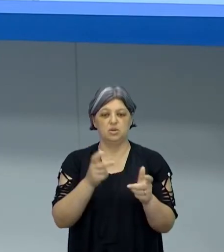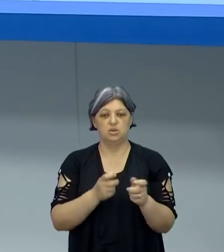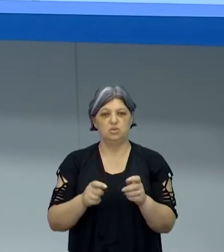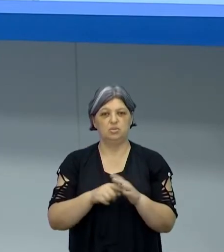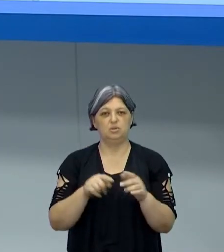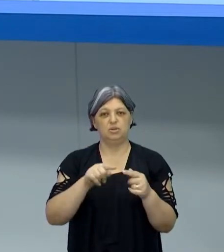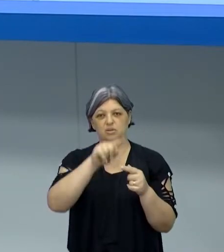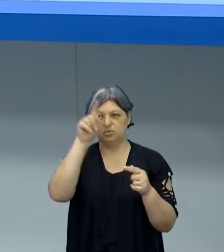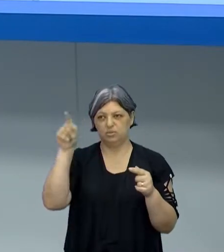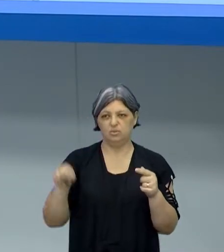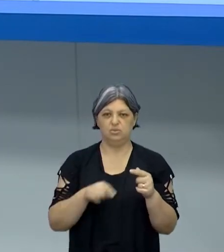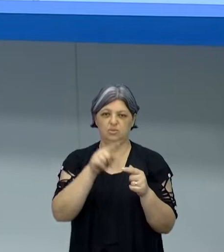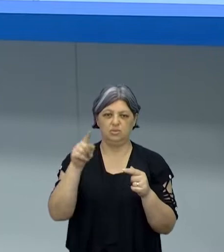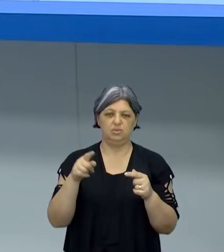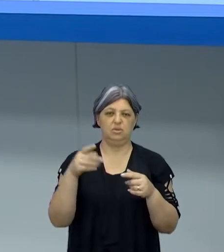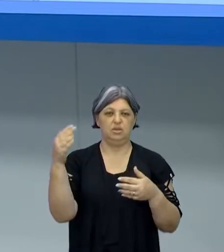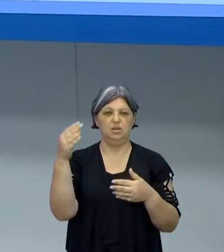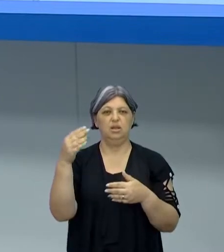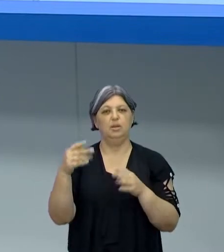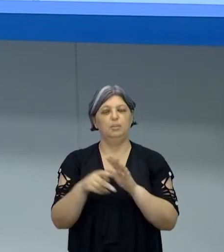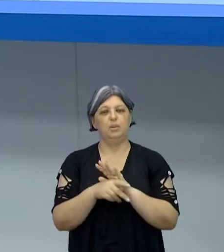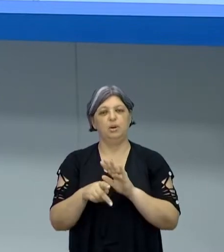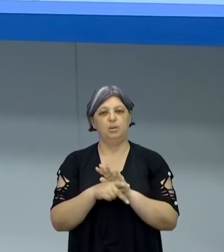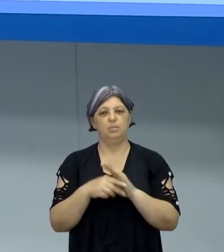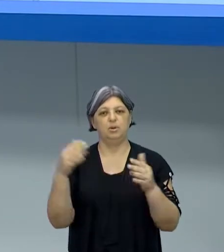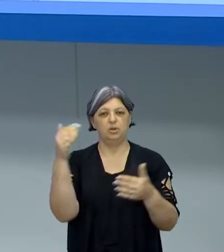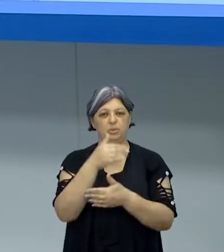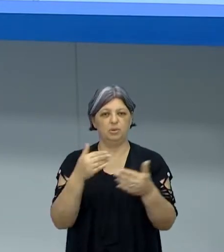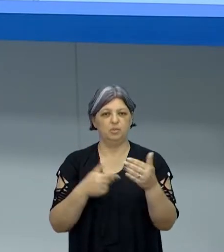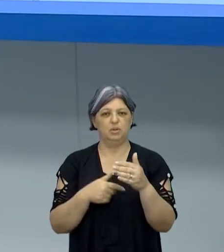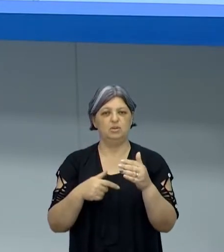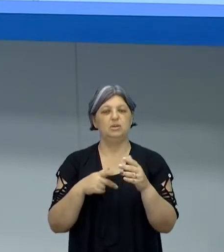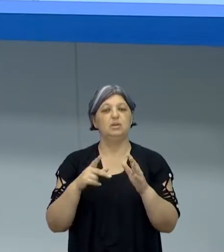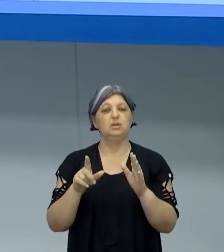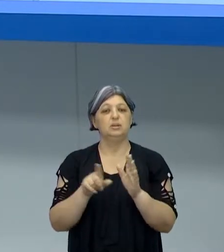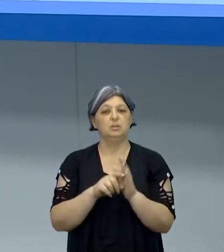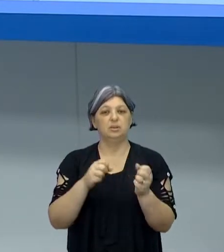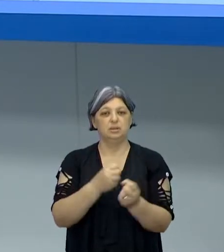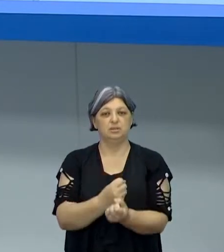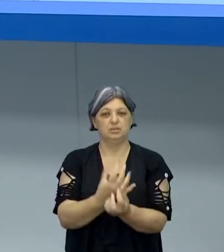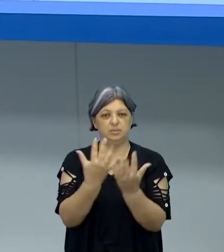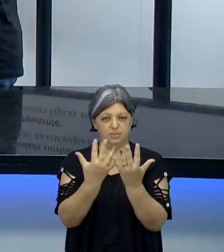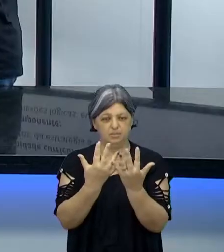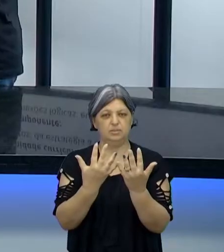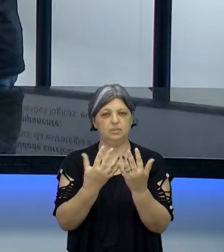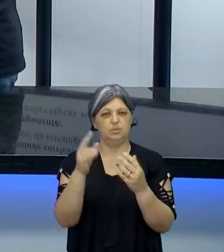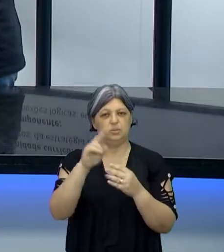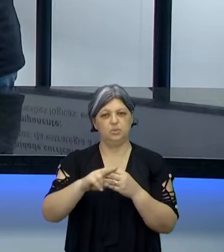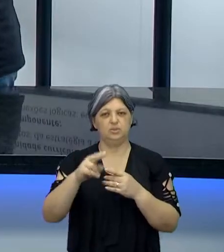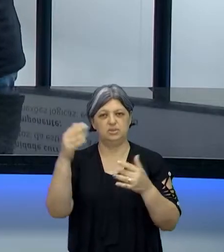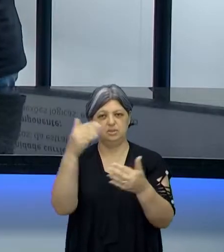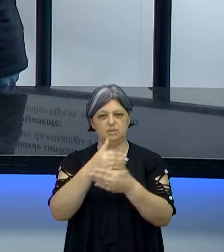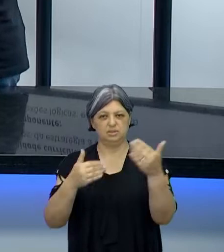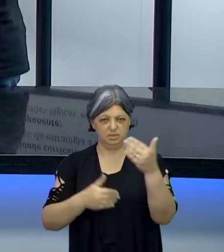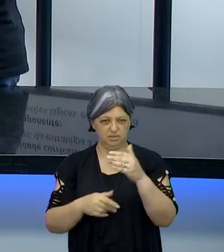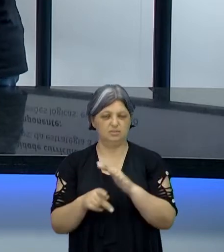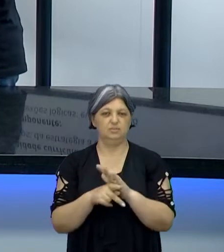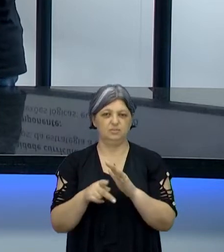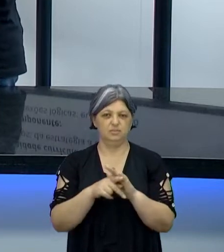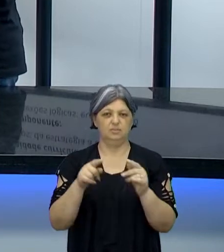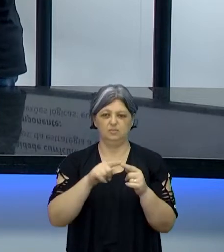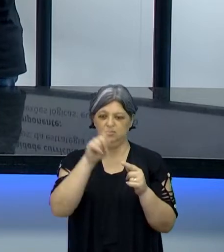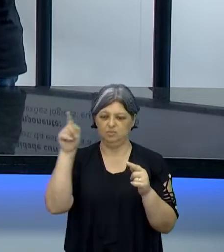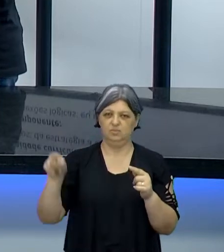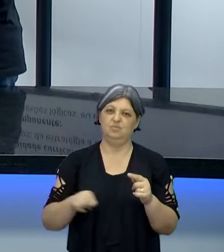uma roleta no PowerPoint e como fazer um jogo da memória com cartas também usando recursos do PowerPoint. Eu mostrei como fazer uma roleta também